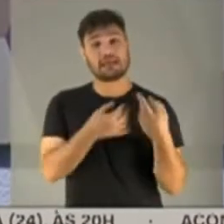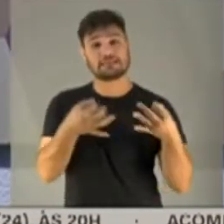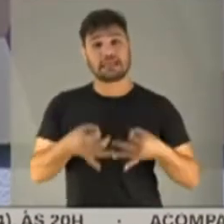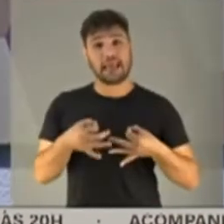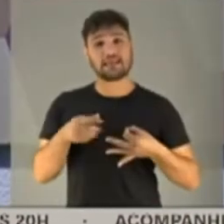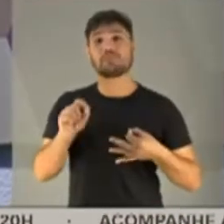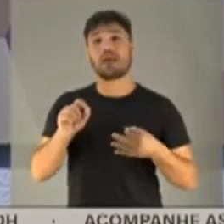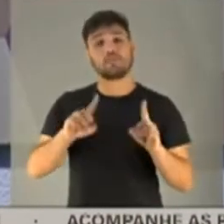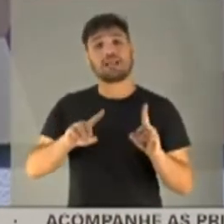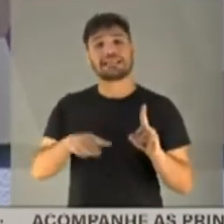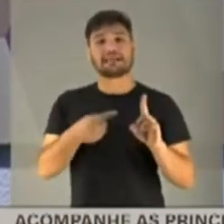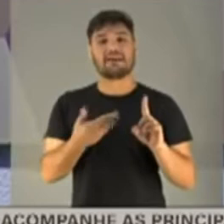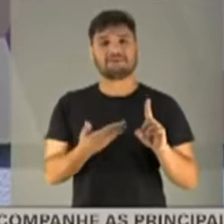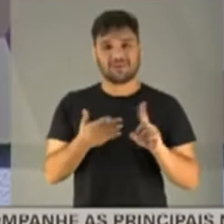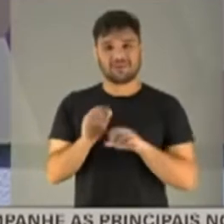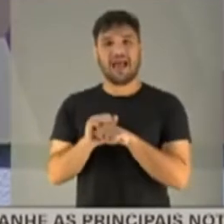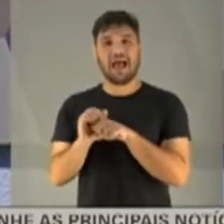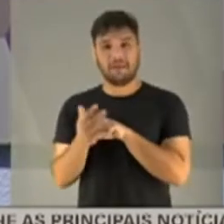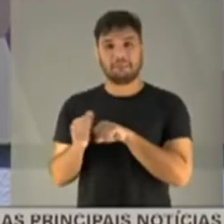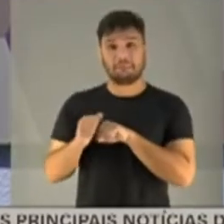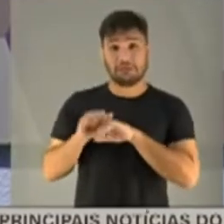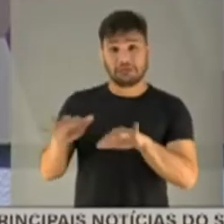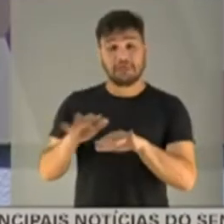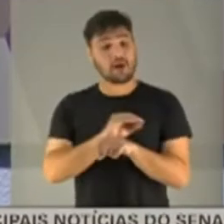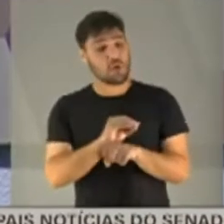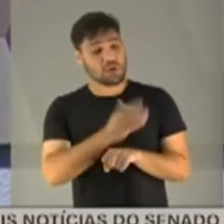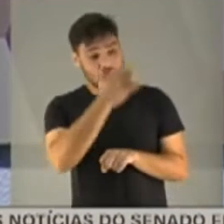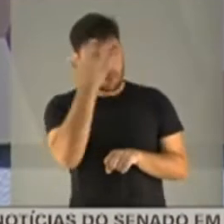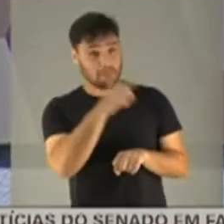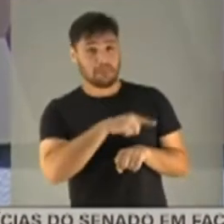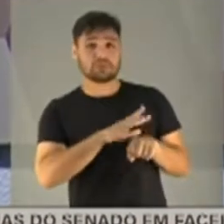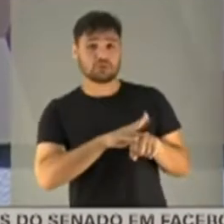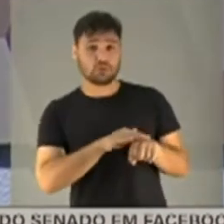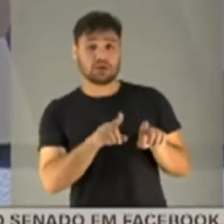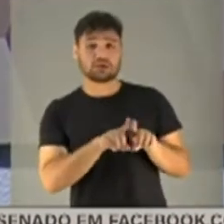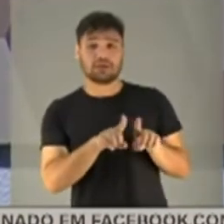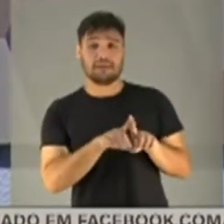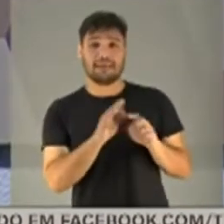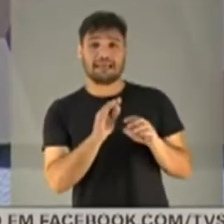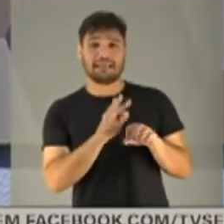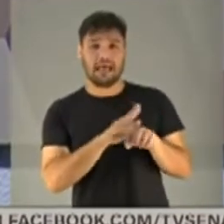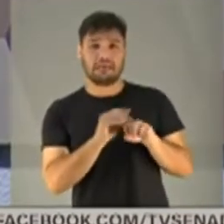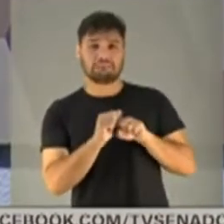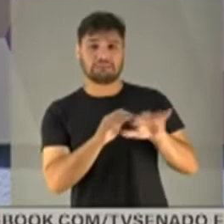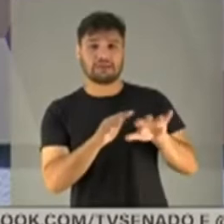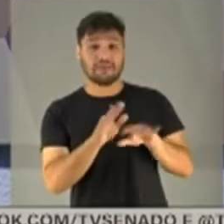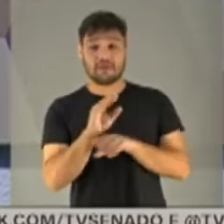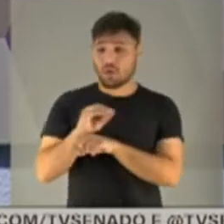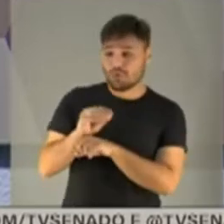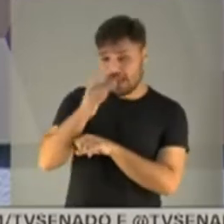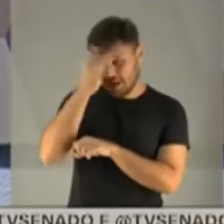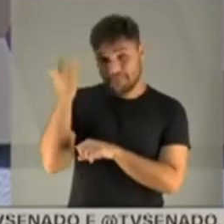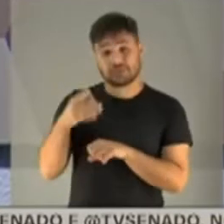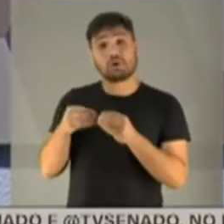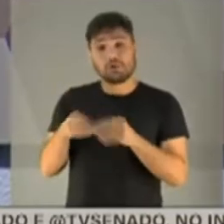o desafio atual da pandemia, para cuidar dos doentes e da pandemia, para cuidar daqueles milhares que estão com sequelas,